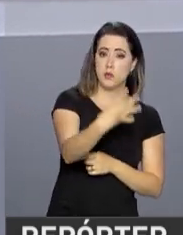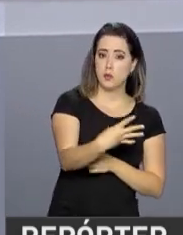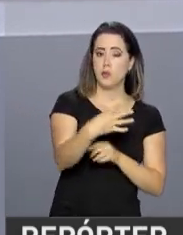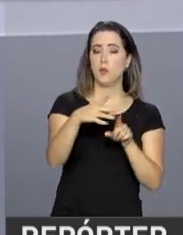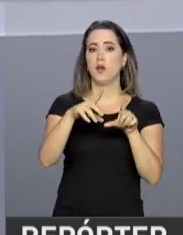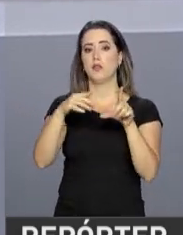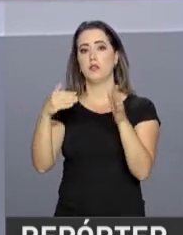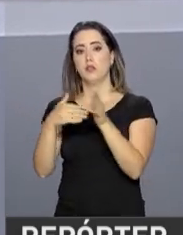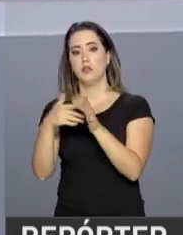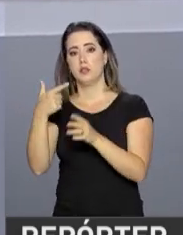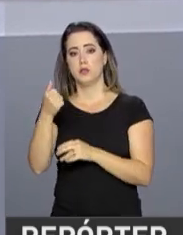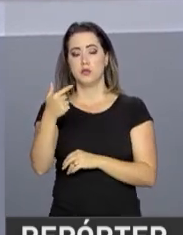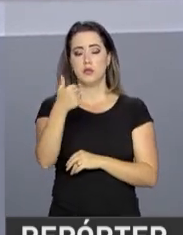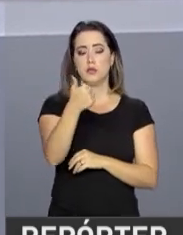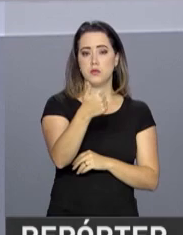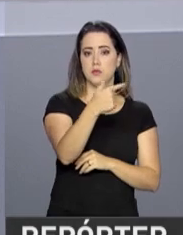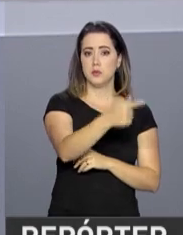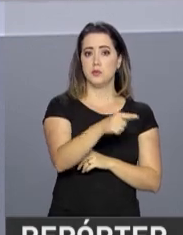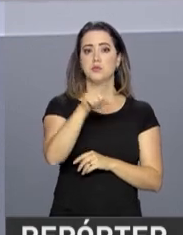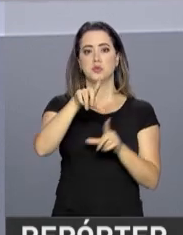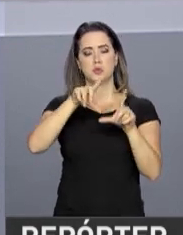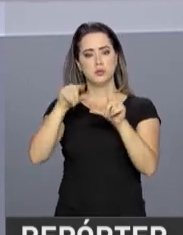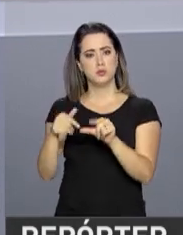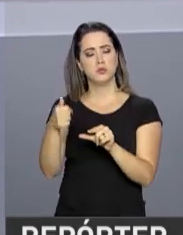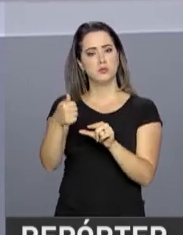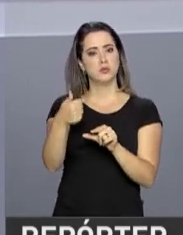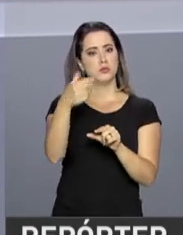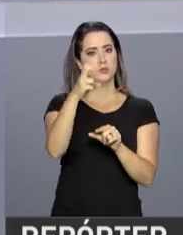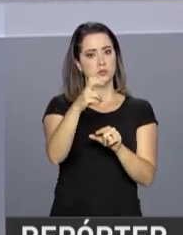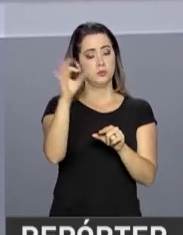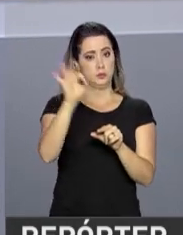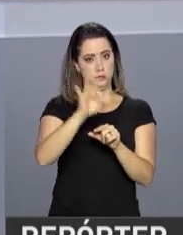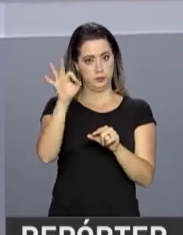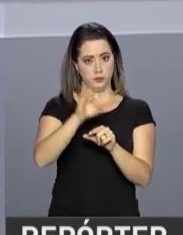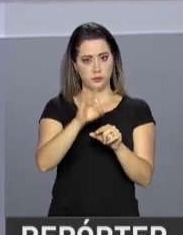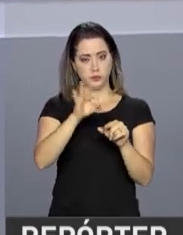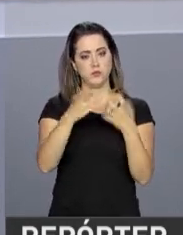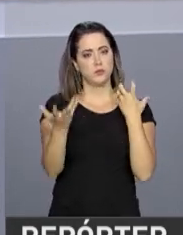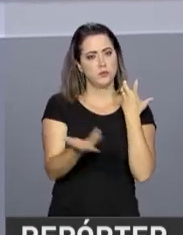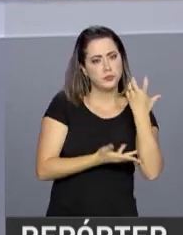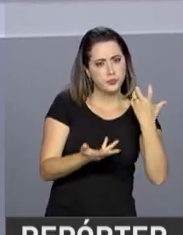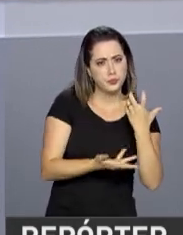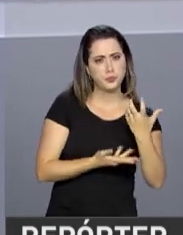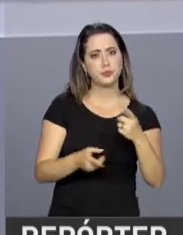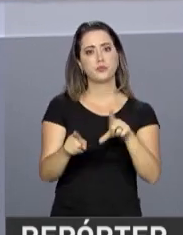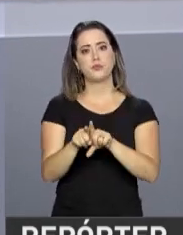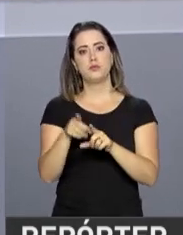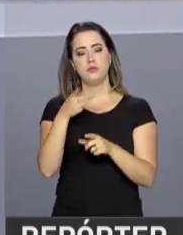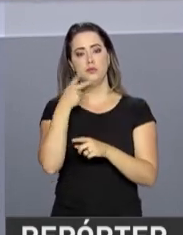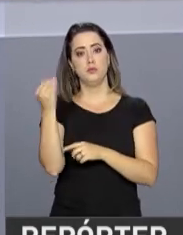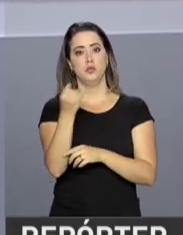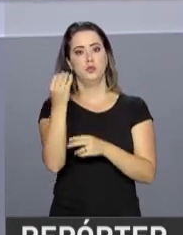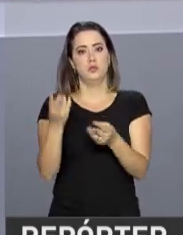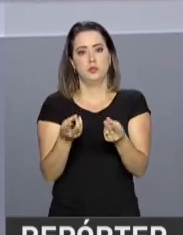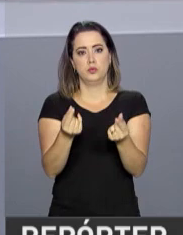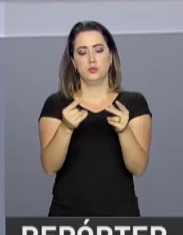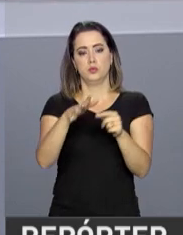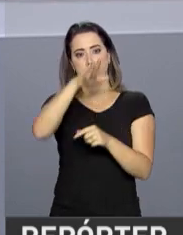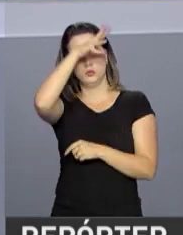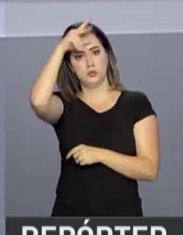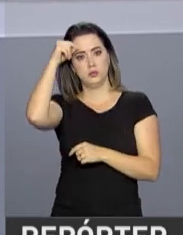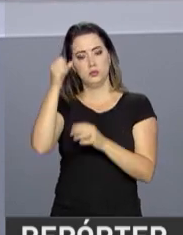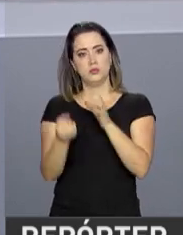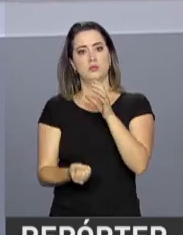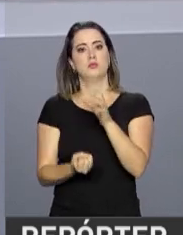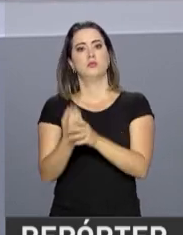75 por cento no desmatamento no bioma o ministro também destacou a importância do fundo amazônia nesse processo que